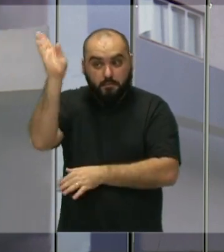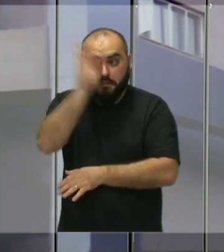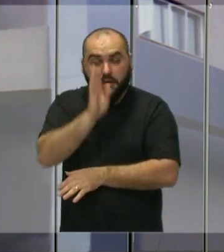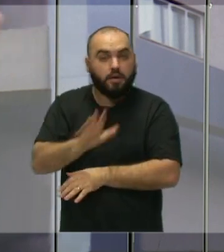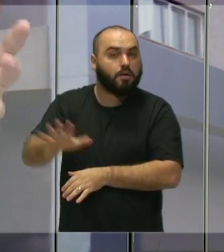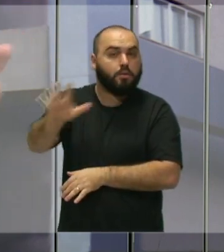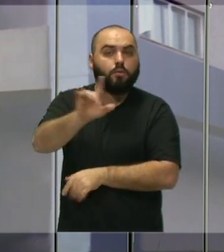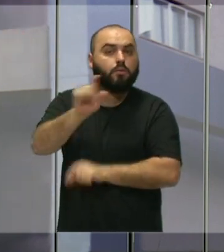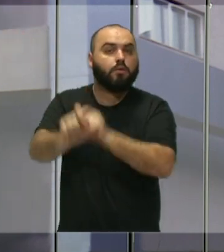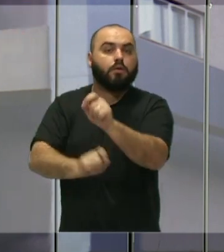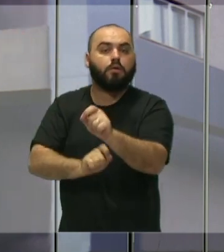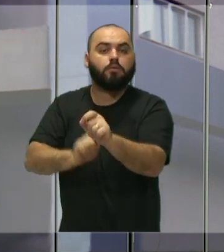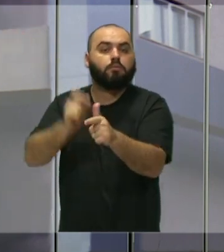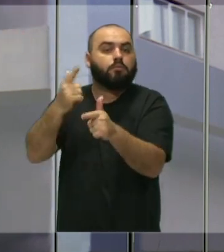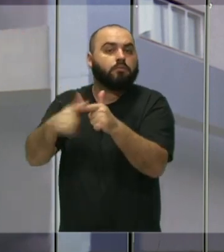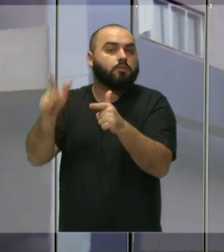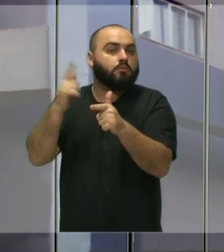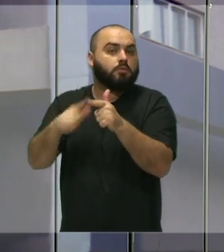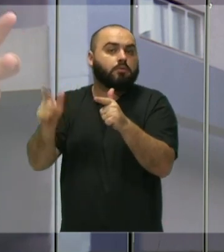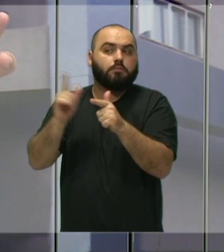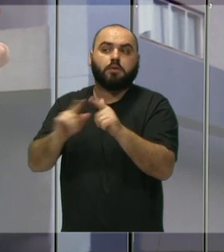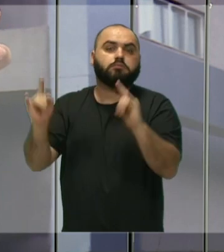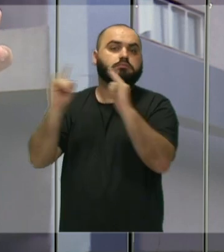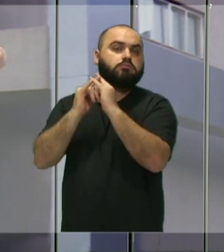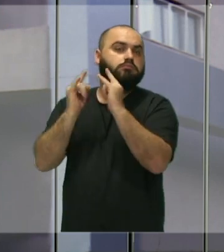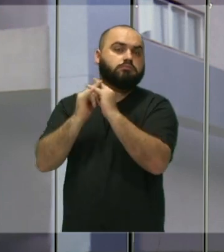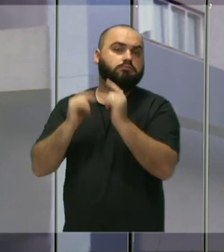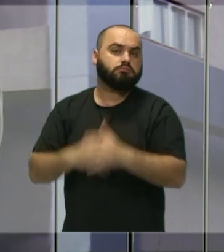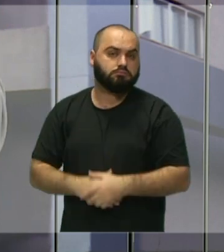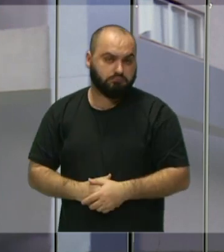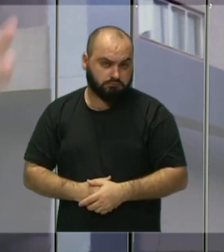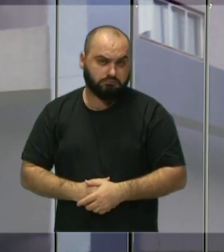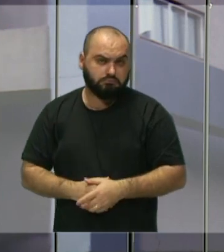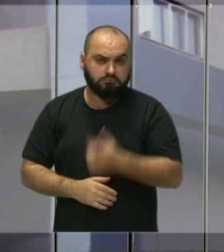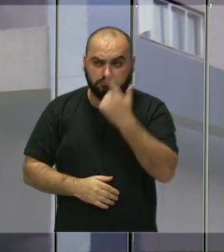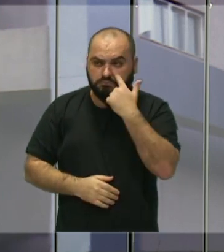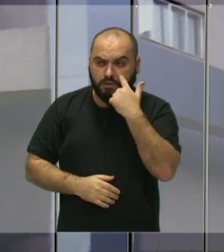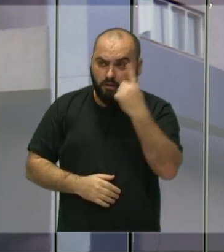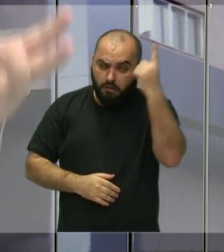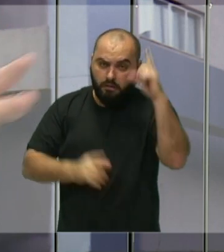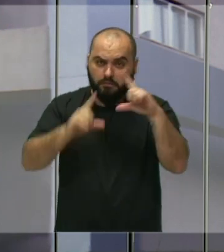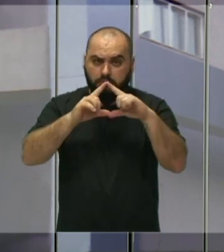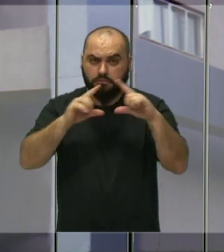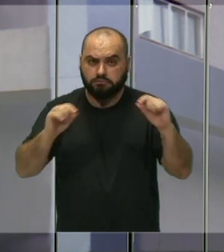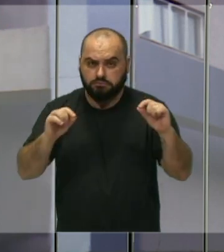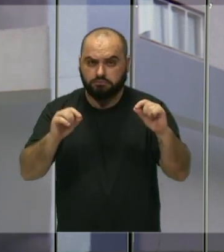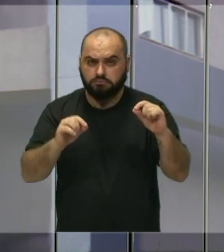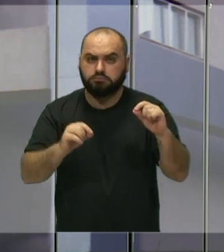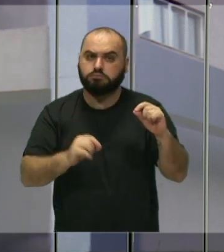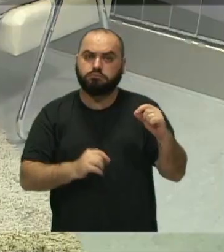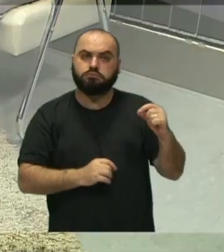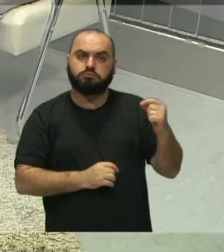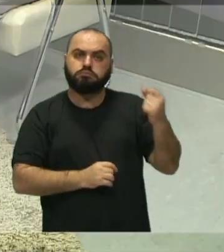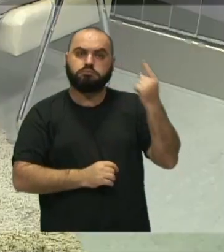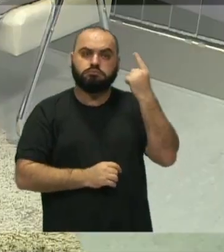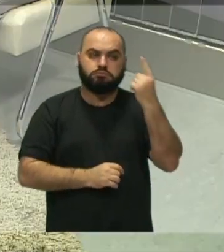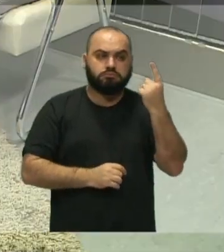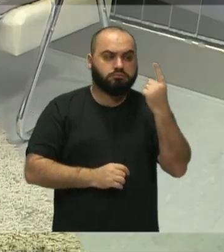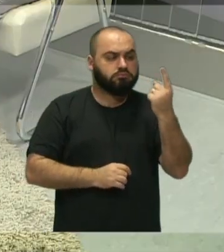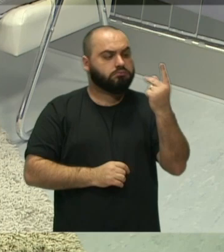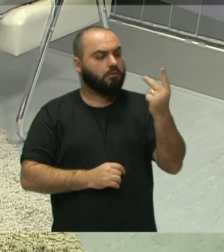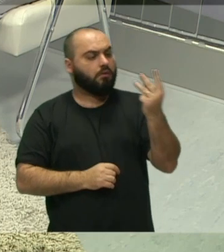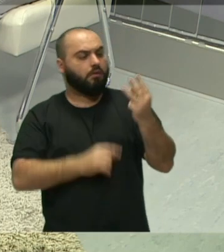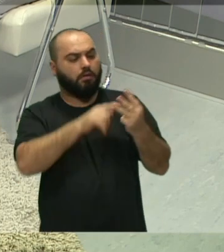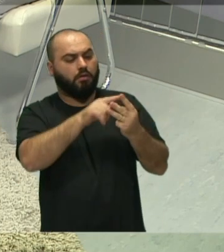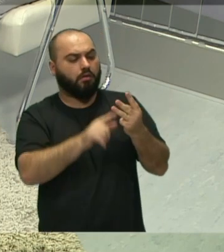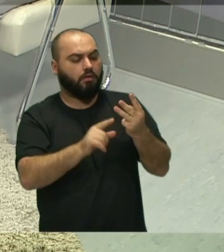é um problema institucional. Muitas vezes nós estamos vendo isso. Em Brasília, com um poder querendo interferir no outro. Então,